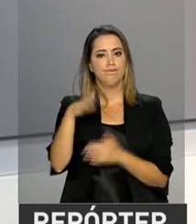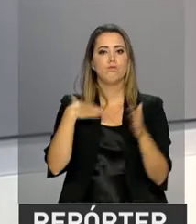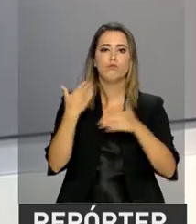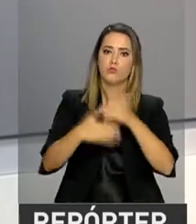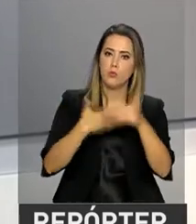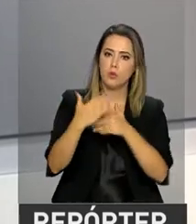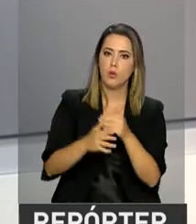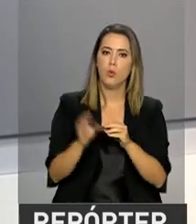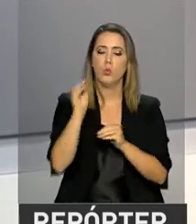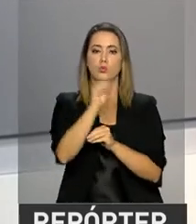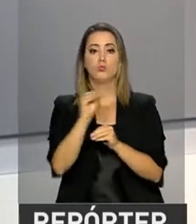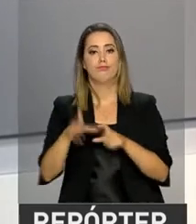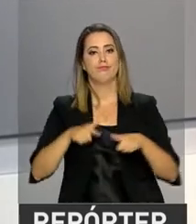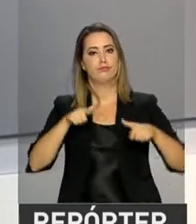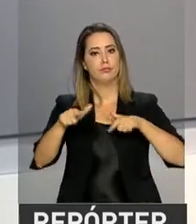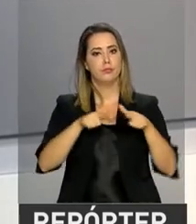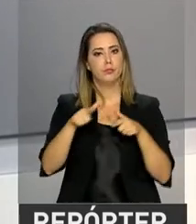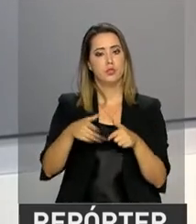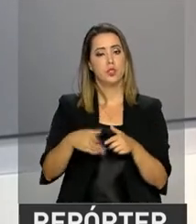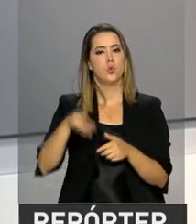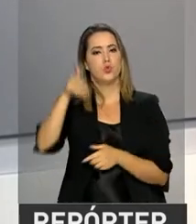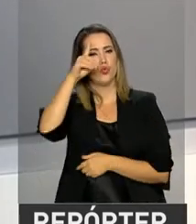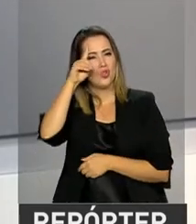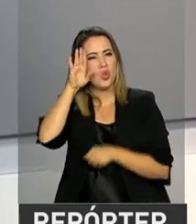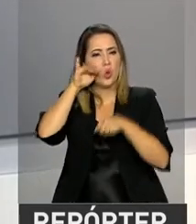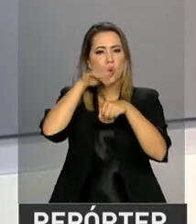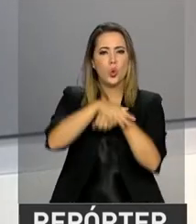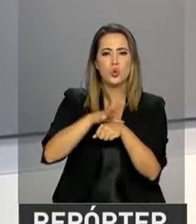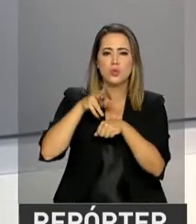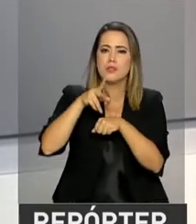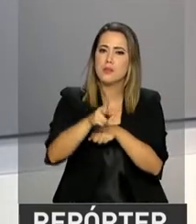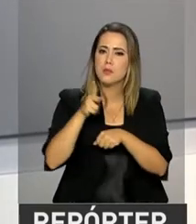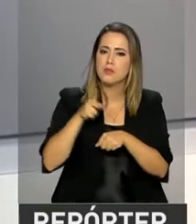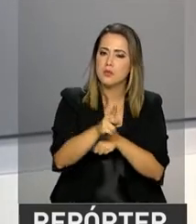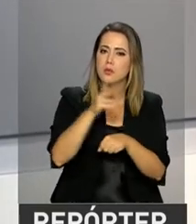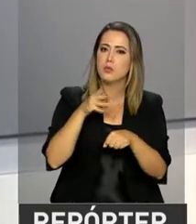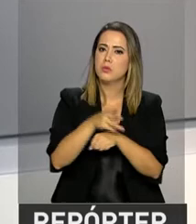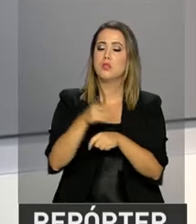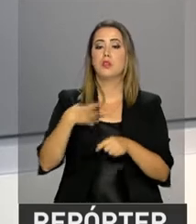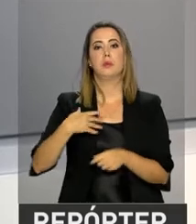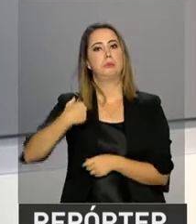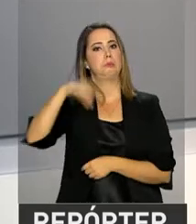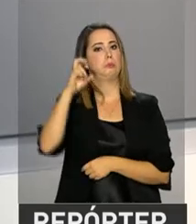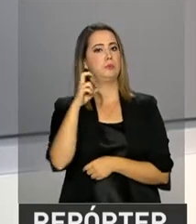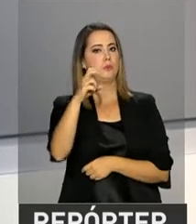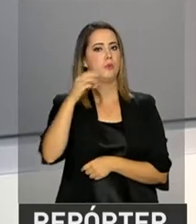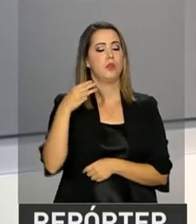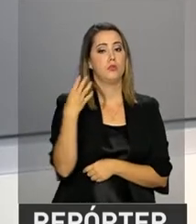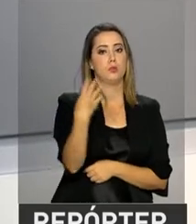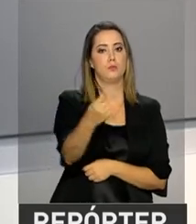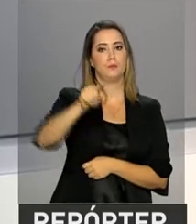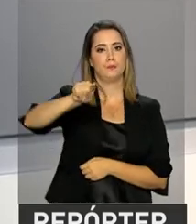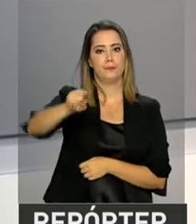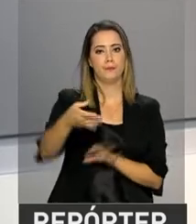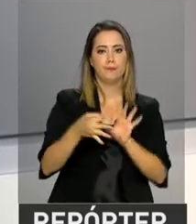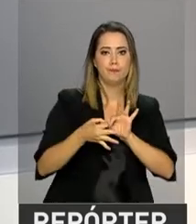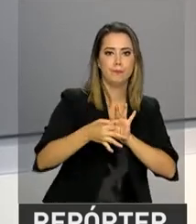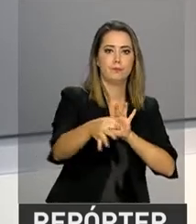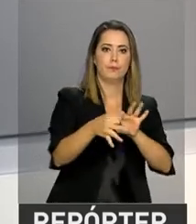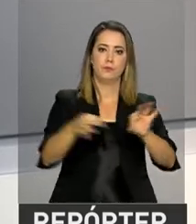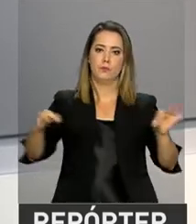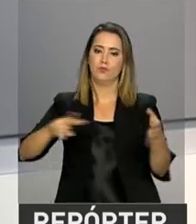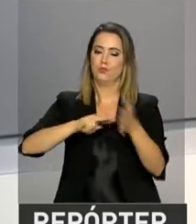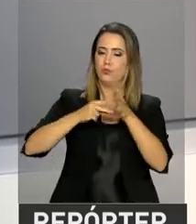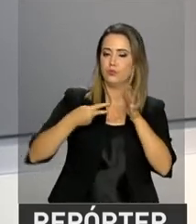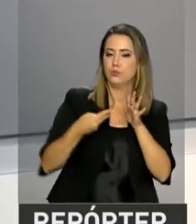Goiás, continuam. As equipes têm atuado dia e noite para conter as chamas que já atingiram 54 mil hectares, o equivalente